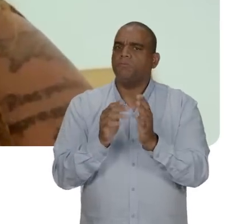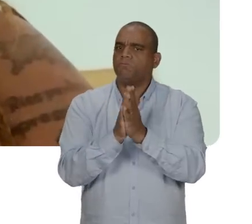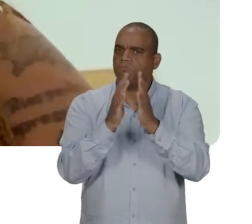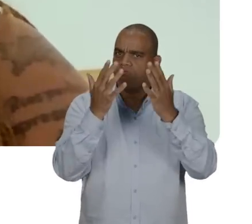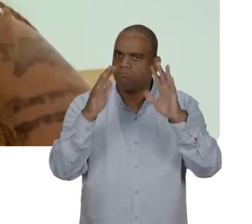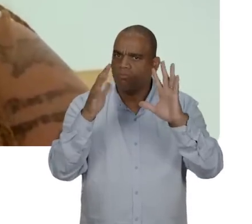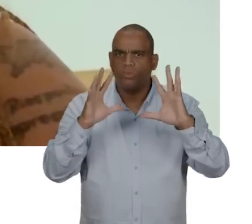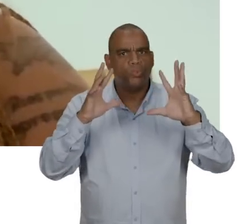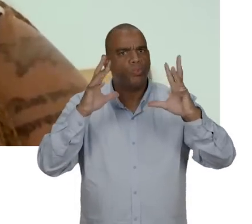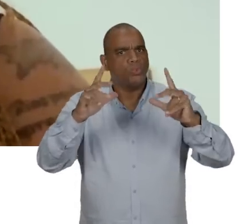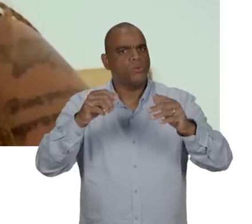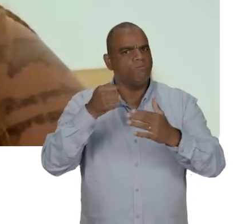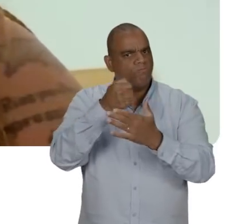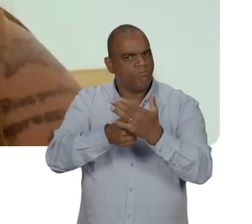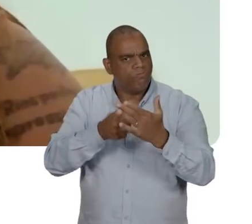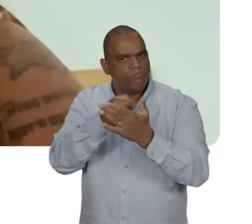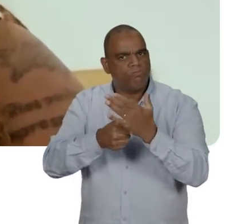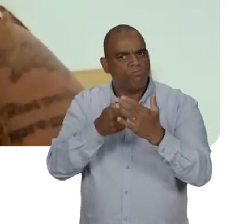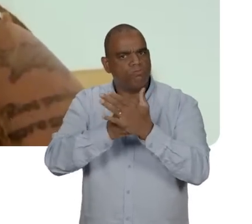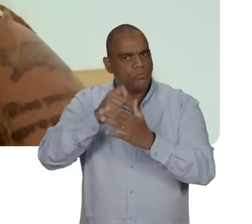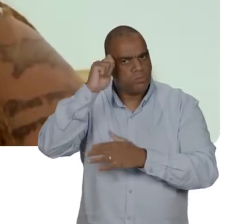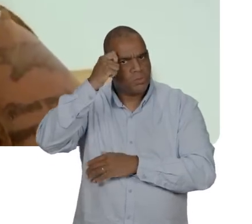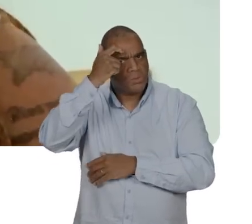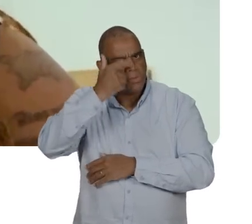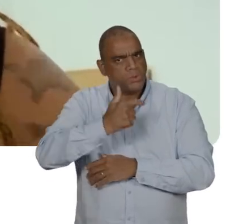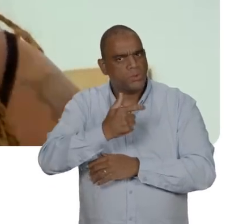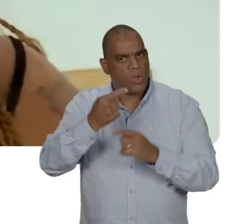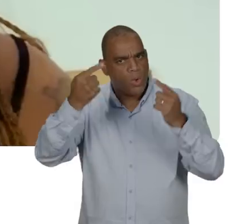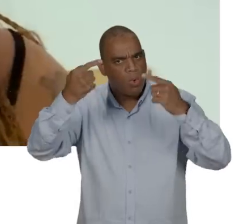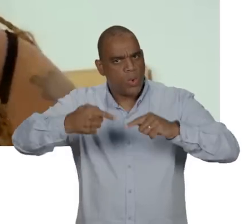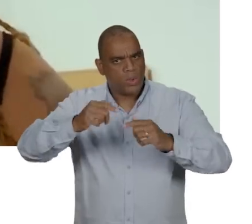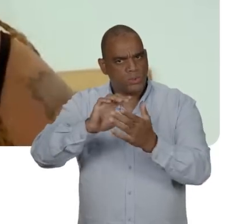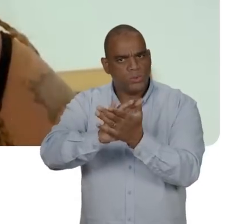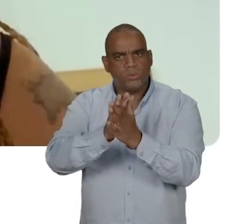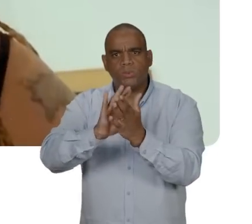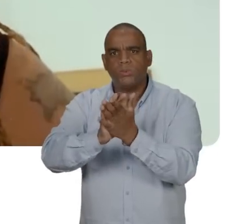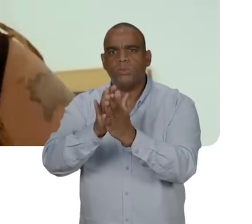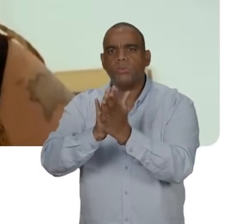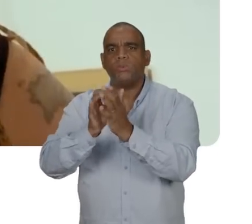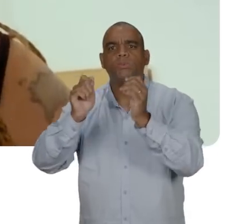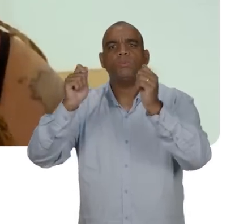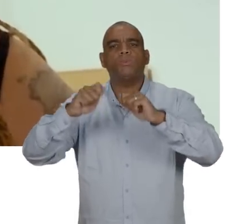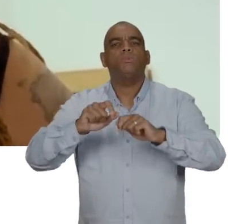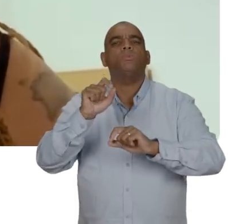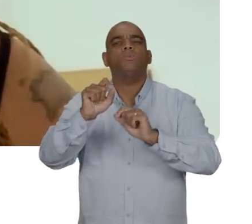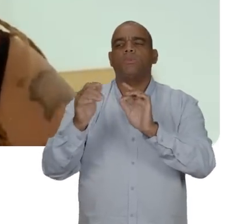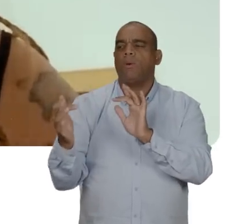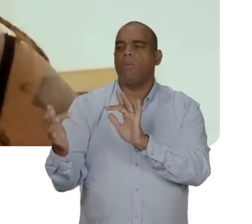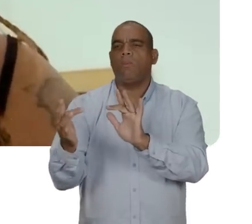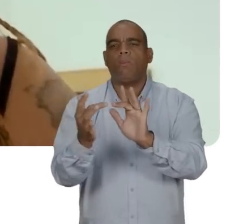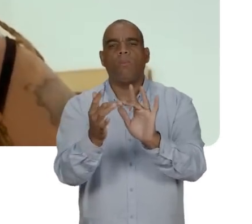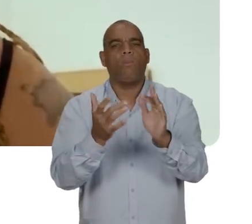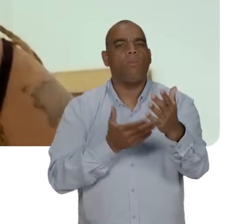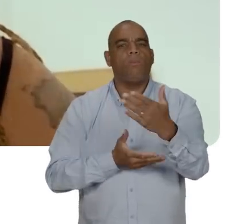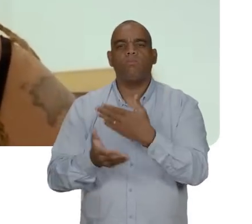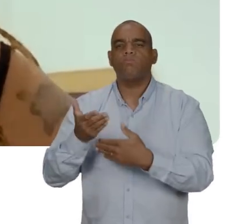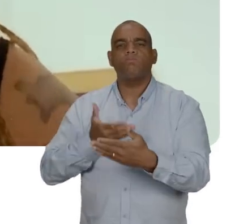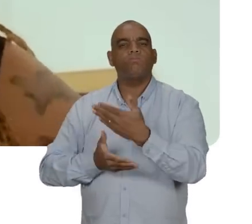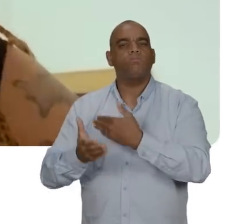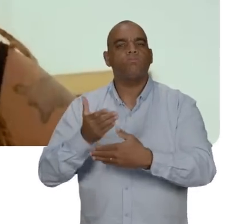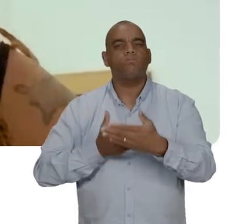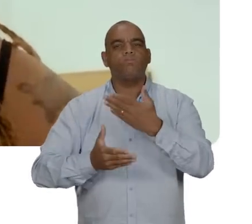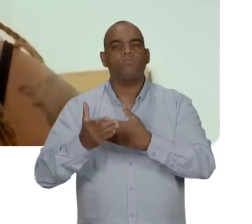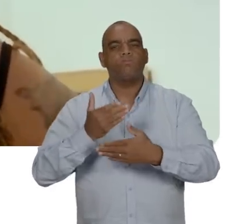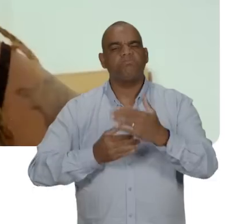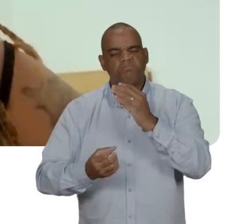as iniciativas negras e antirracistas que estão sendo feitas, né, e que, sem dúvida, é a partir dessa criação de rede, dessa